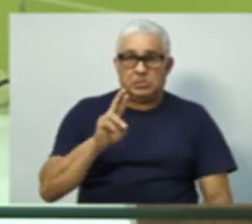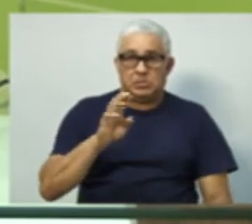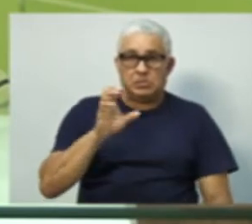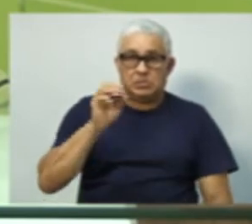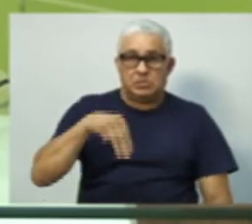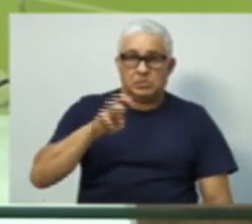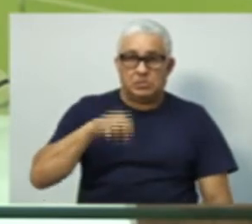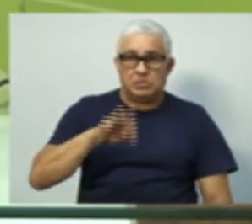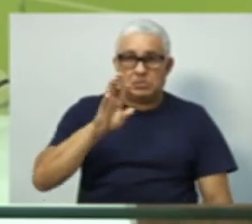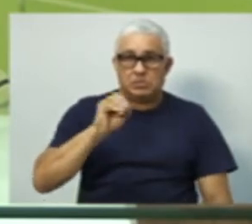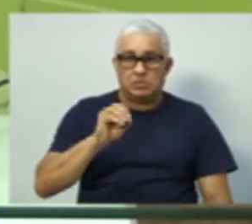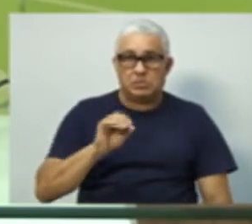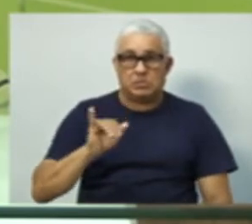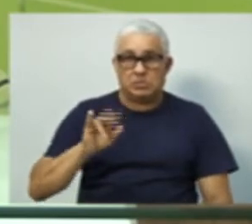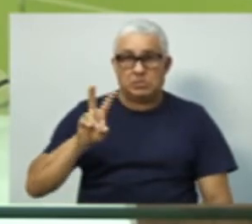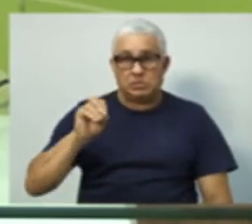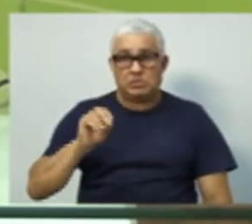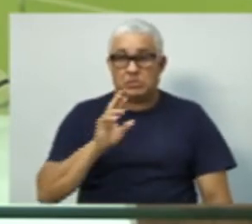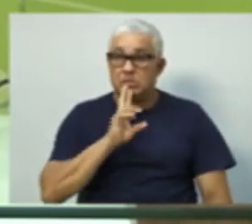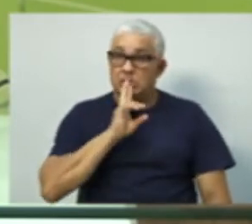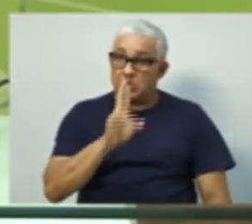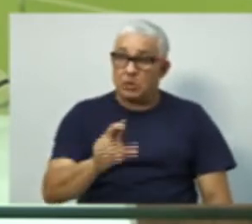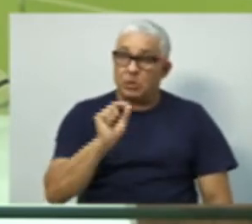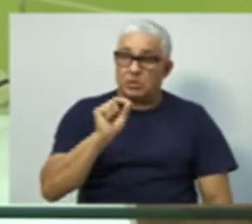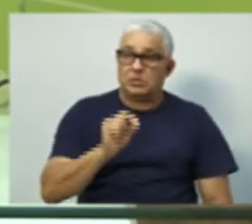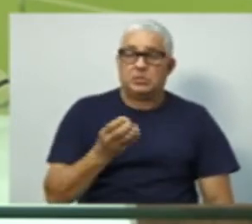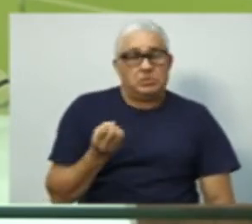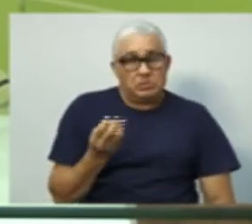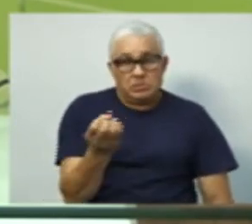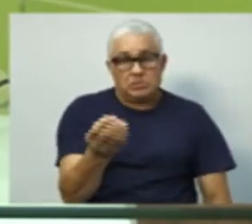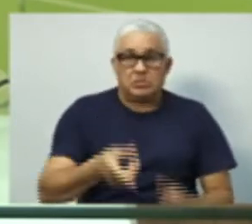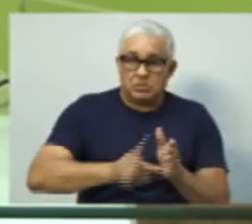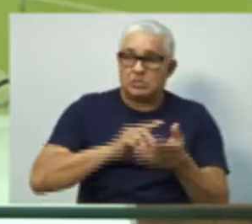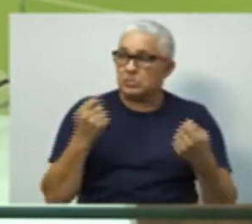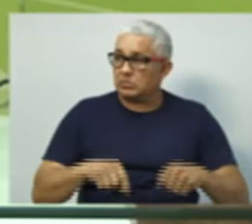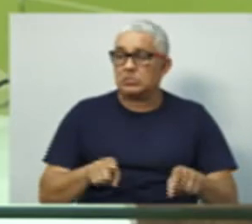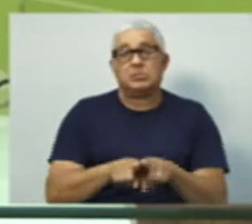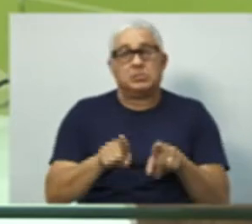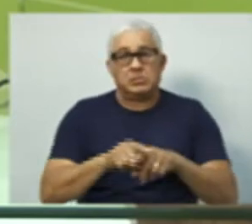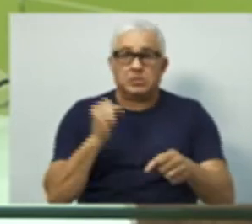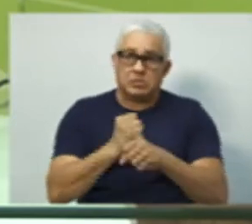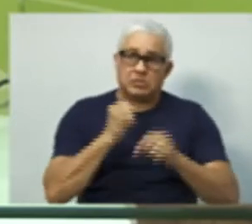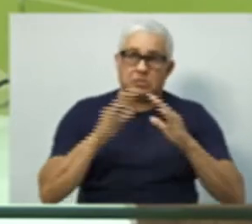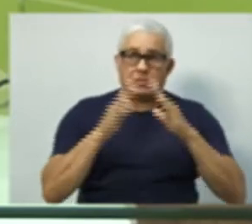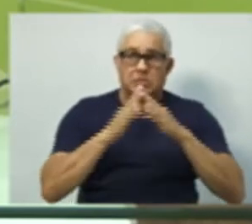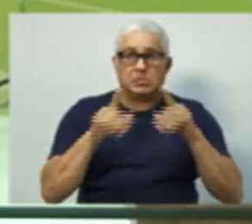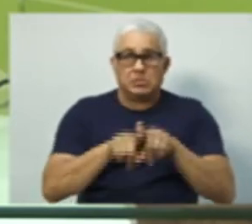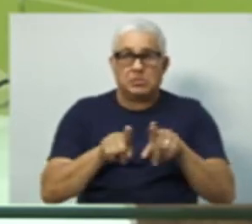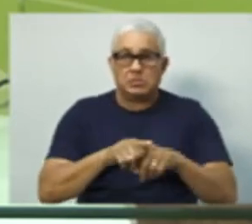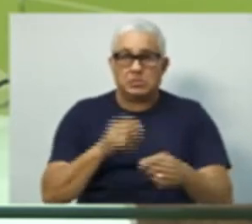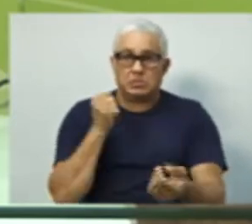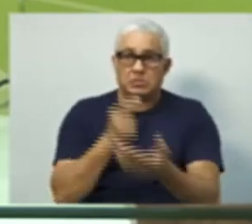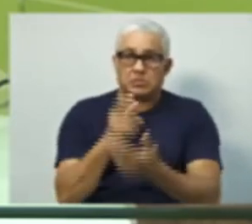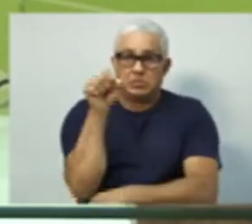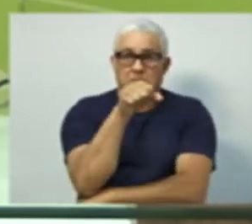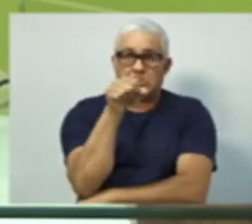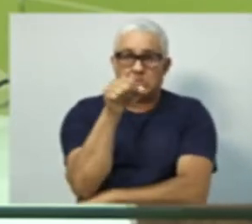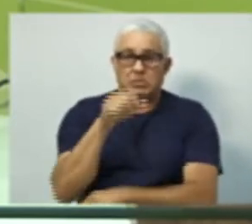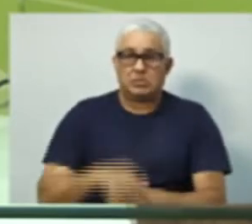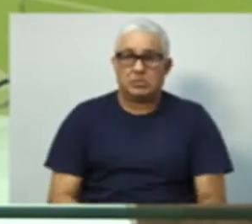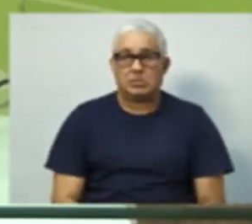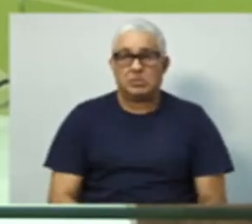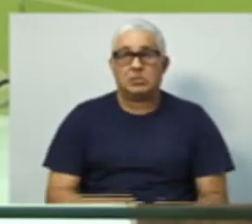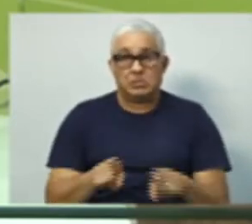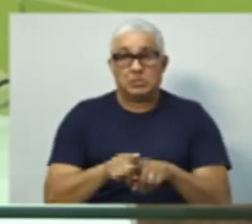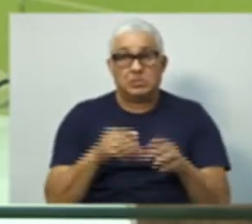arrecadação tributária, né, do IPTU, por exemplo, do município. Então a previsão é que ele começa a oferecer desconto para atrair as pessoas em determinado